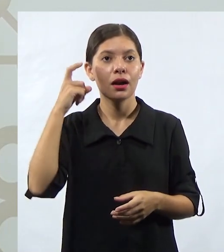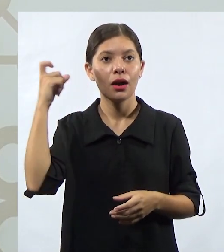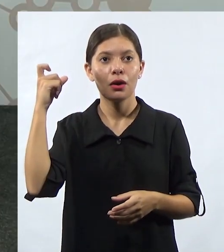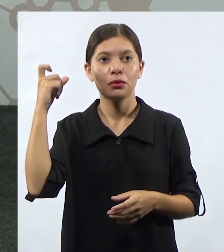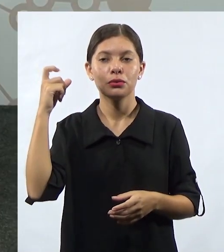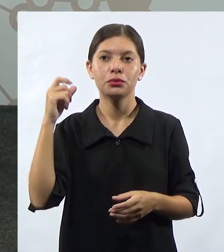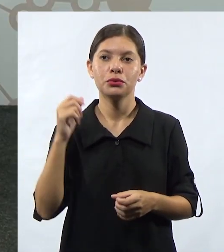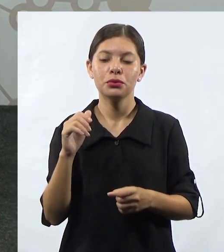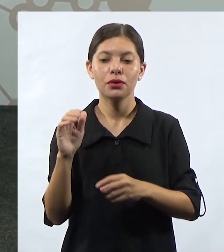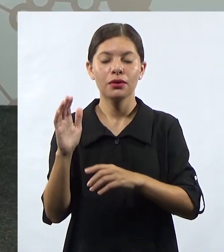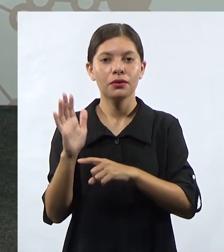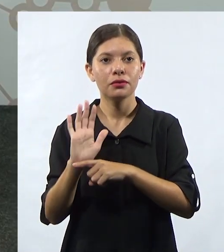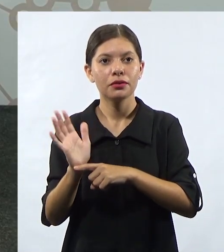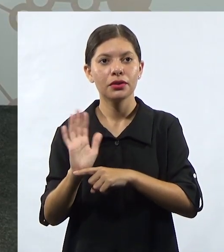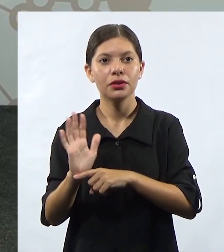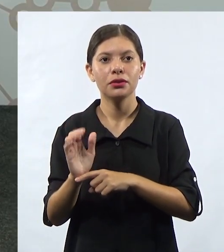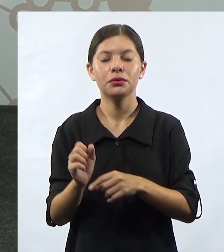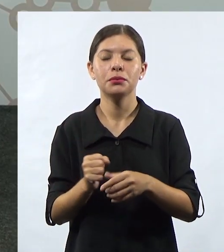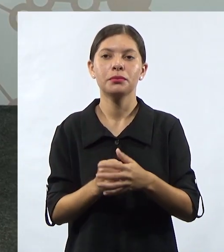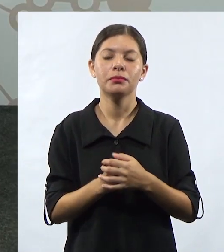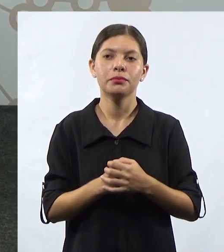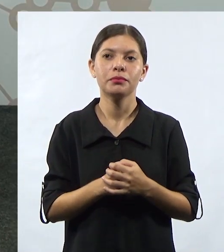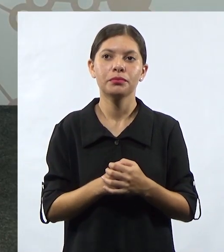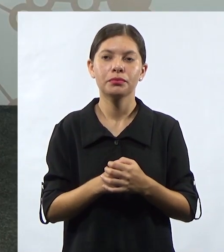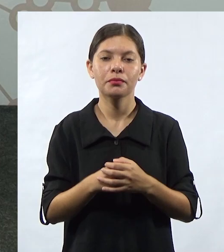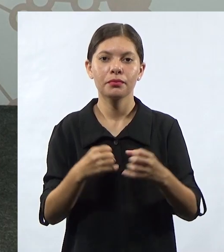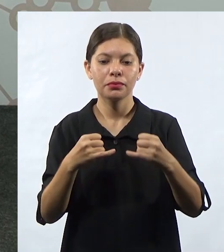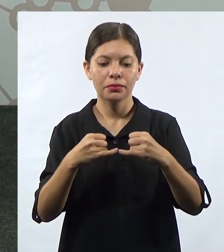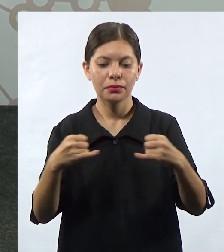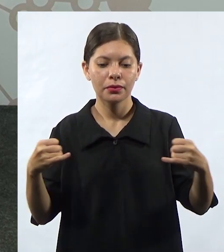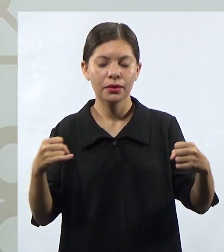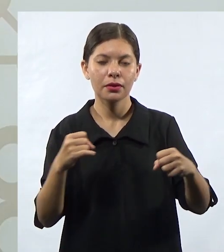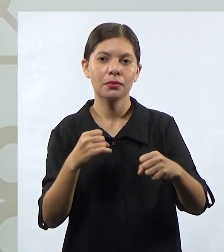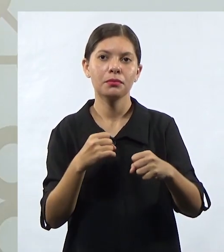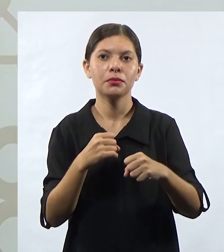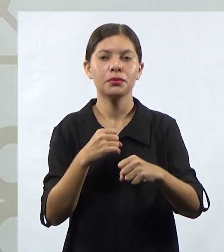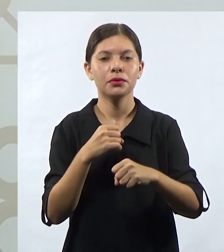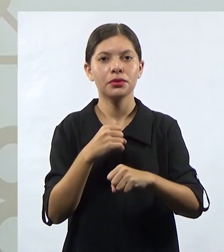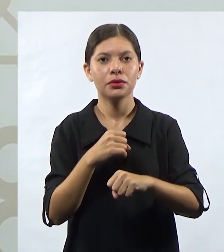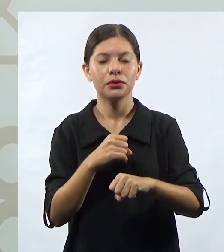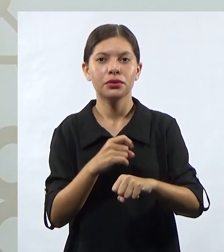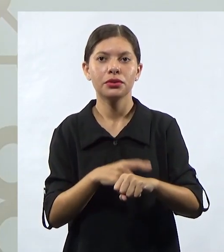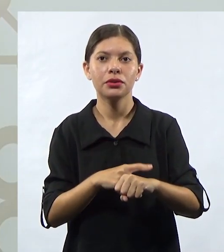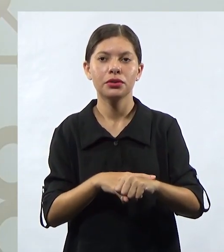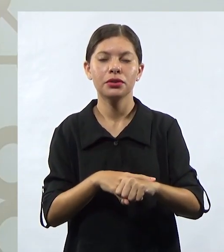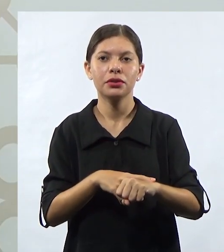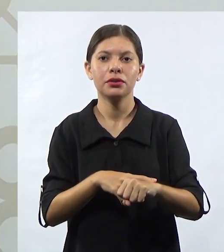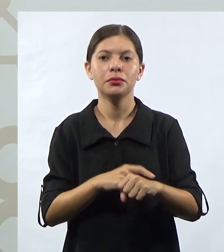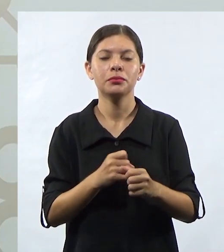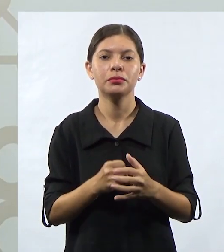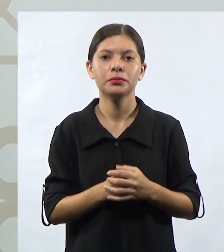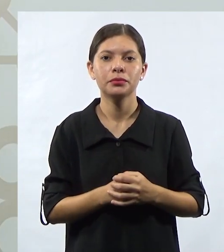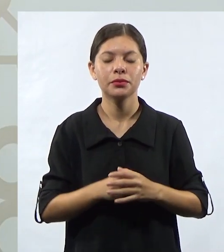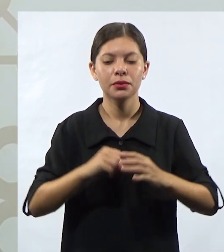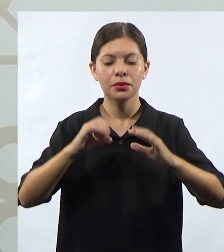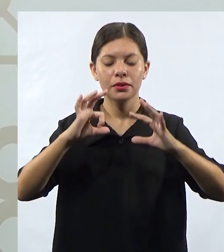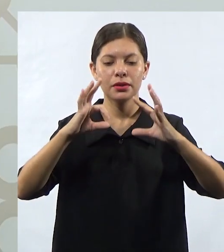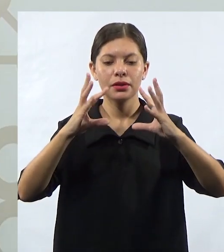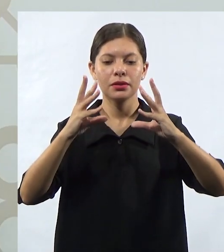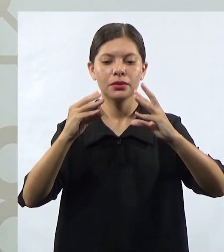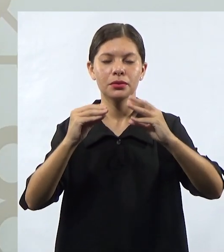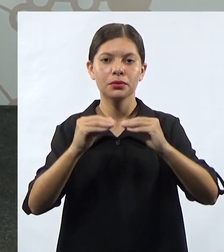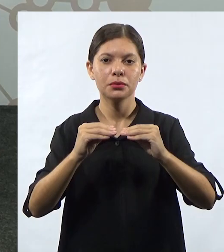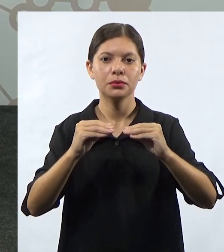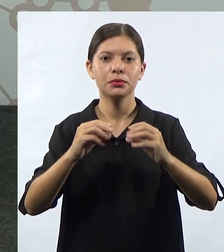vídeo se você quiser, dependendo do tipo de linha que você construa. Então você tem um resumo, e